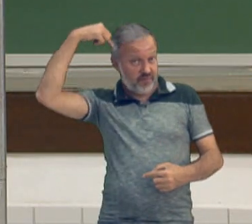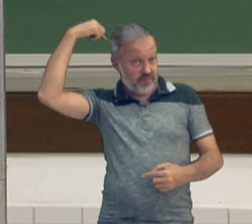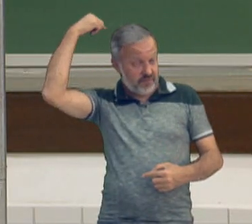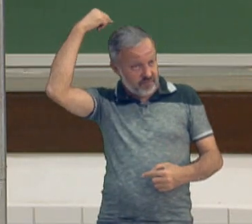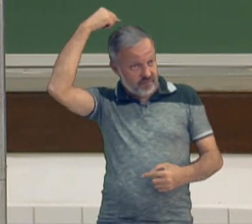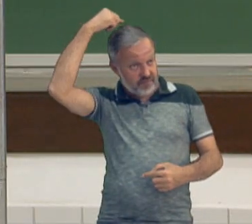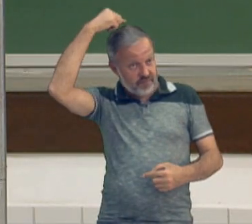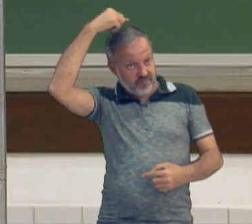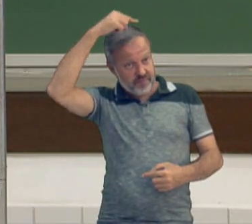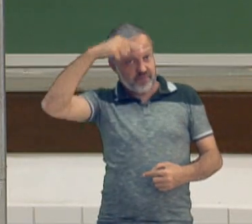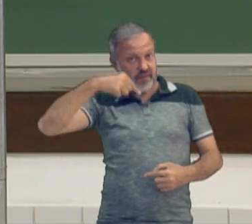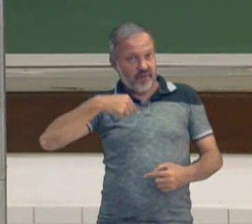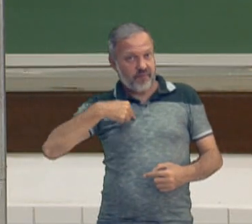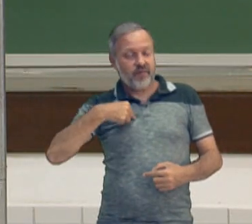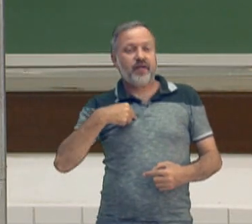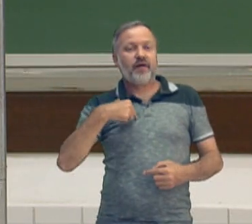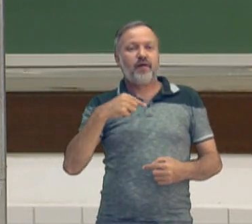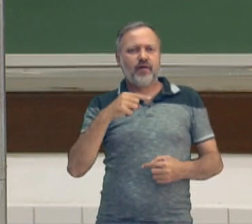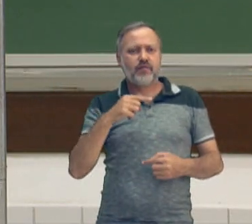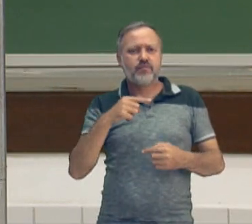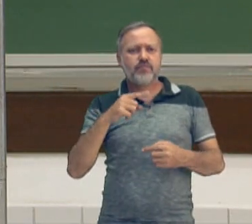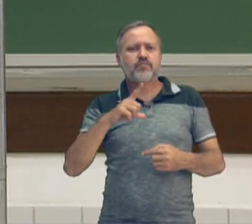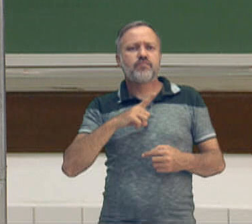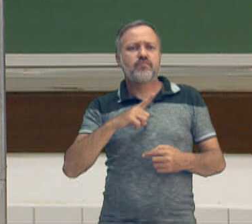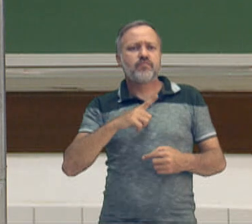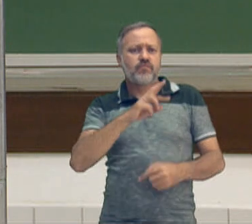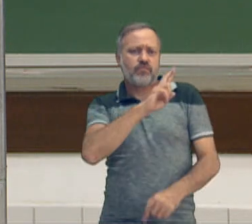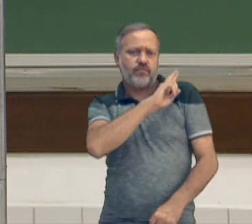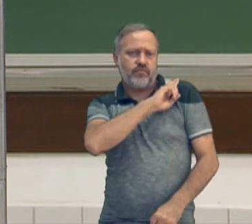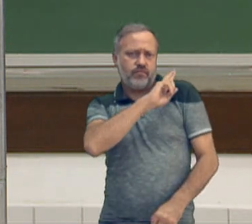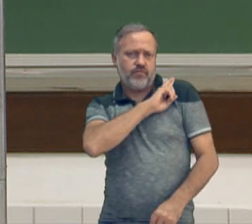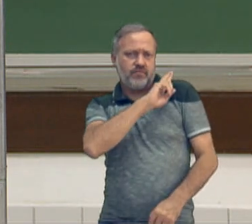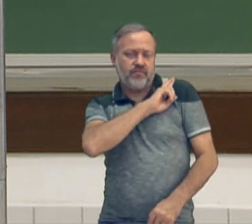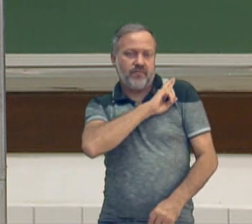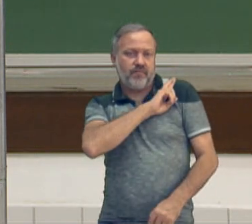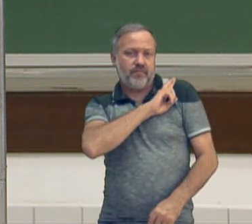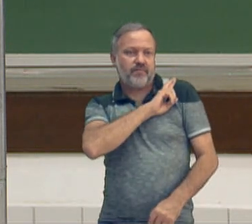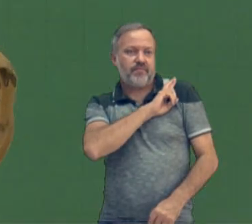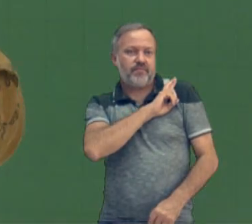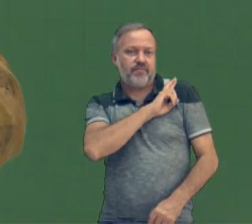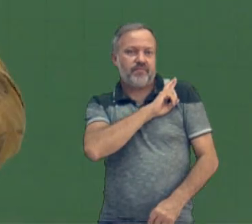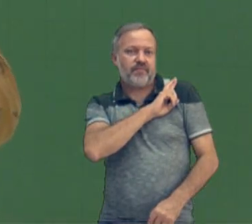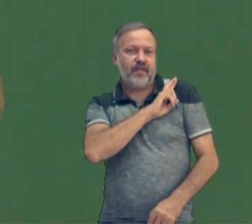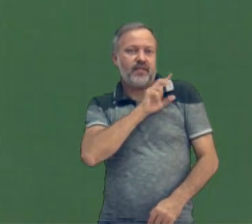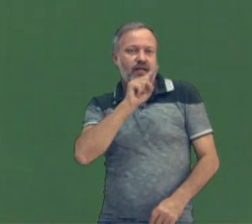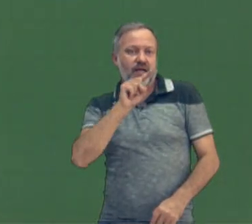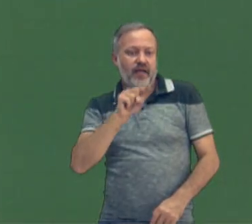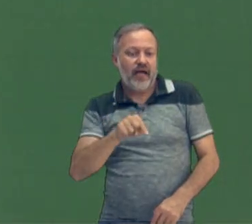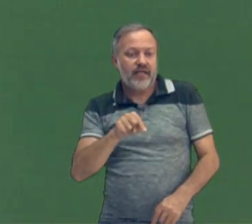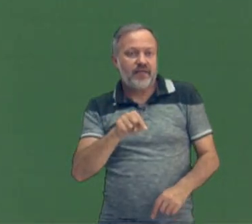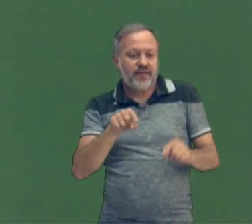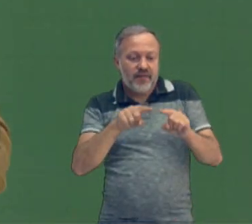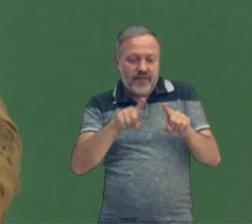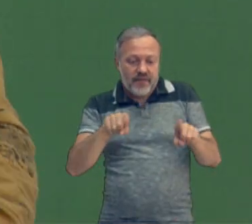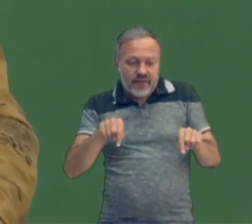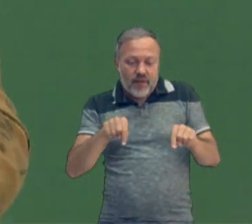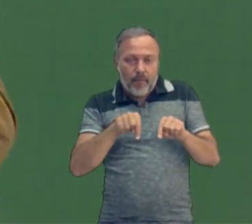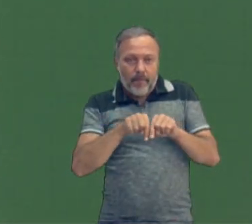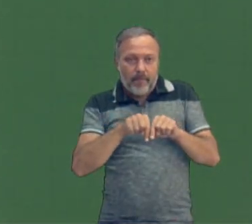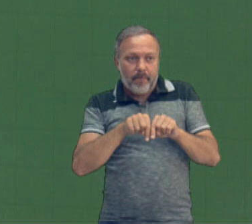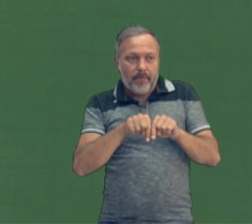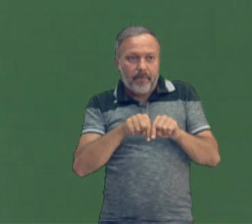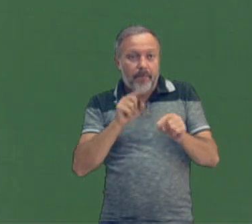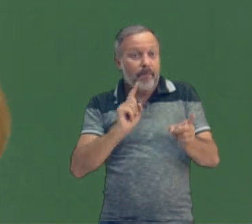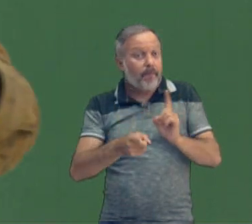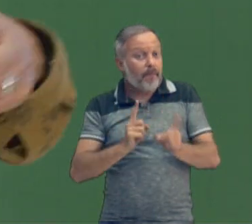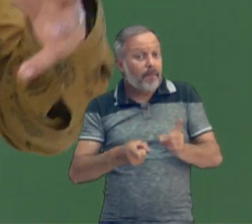de santo, que são os líderes, Baba Lorixá e Alorixá, e os filhos de santo. E dependendo do toque da música, é o tipo